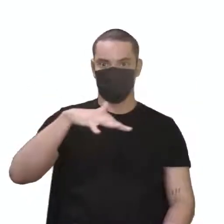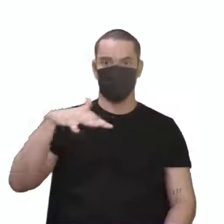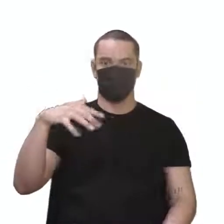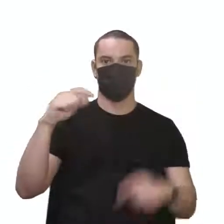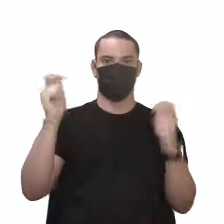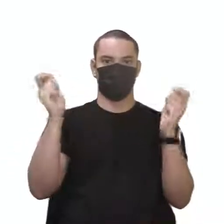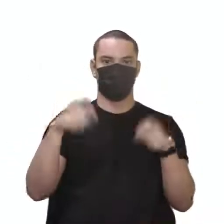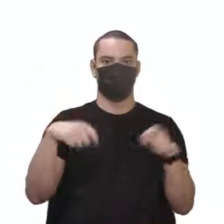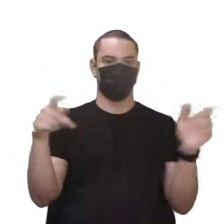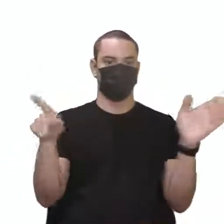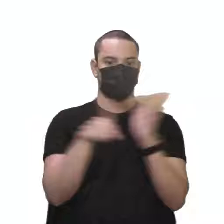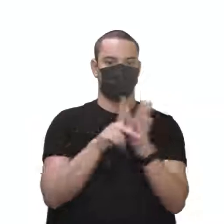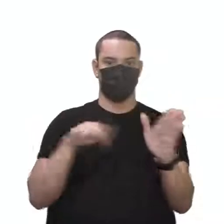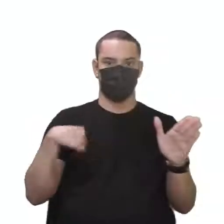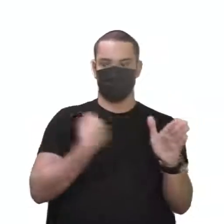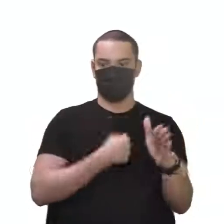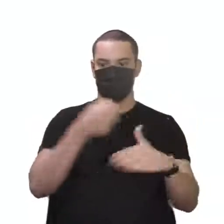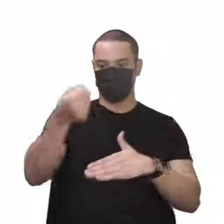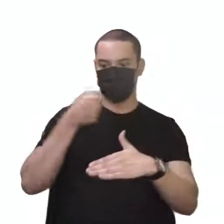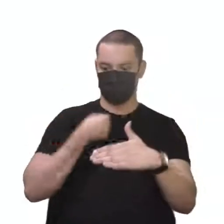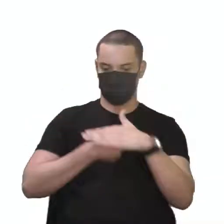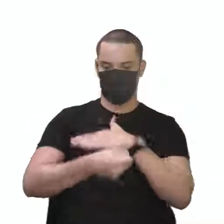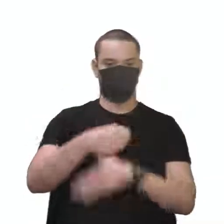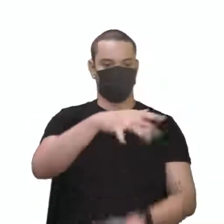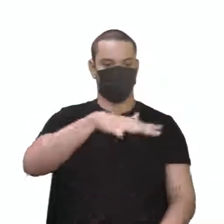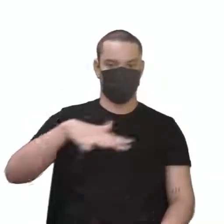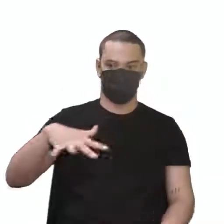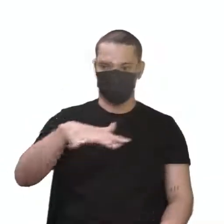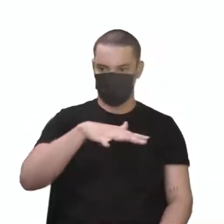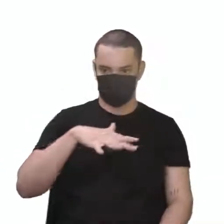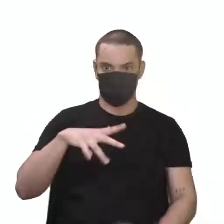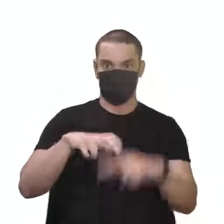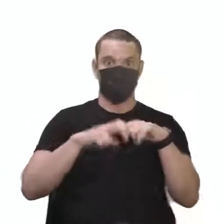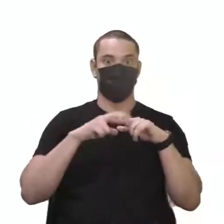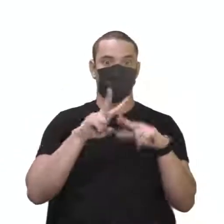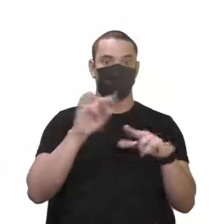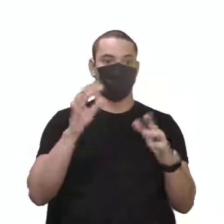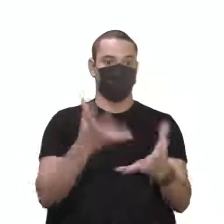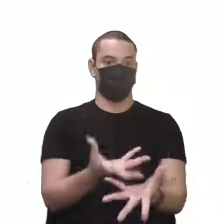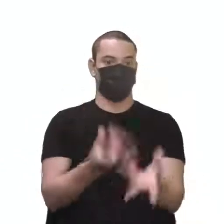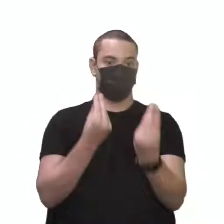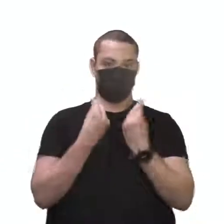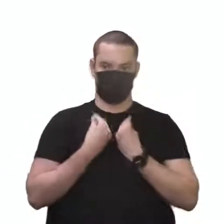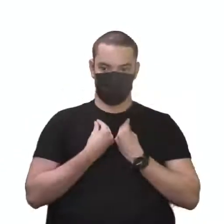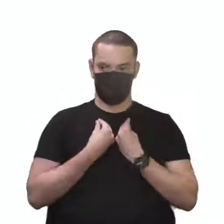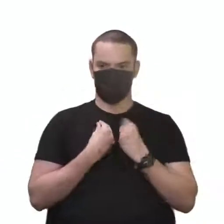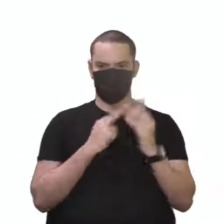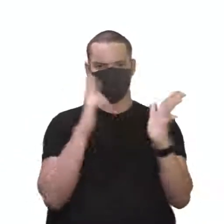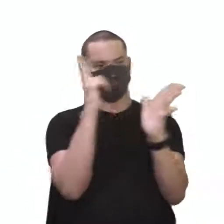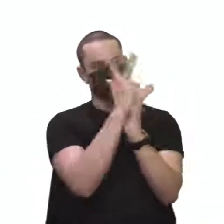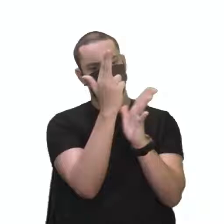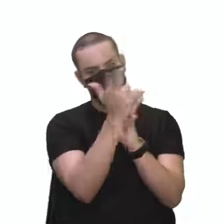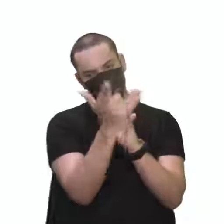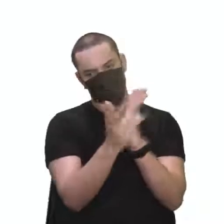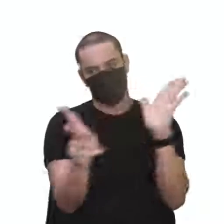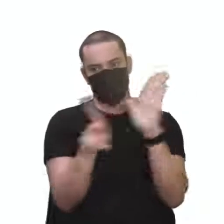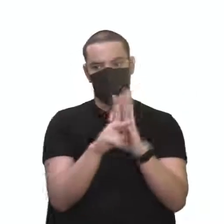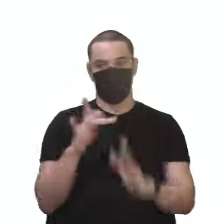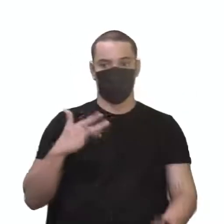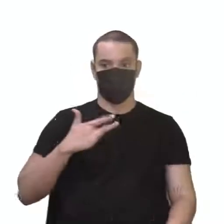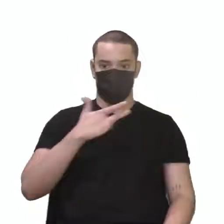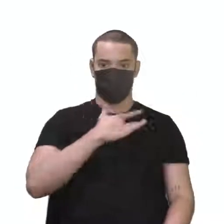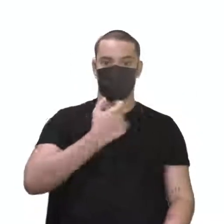gente está aqui inserido como uma sociedade. Então, vai nos atender na questão de saúde,